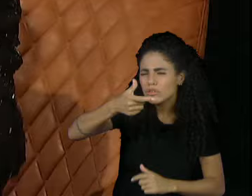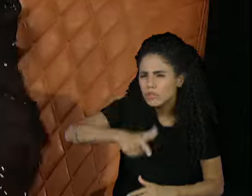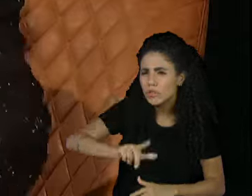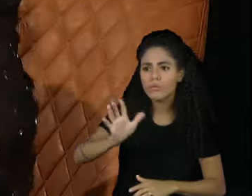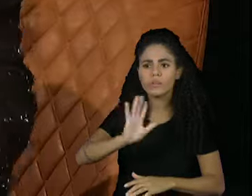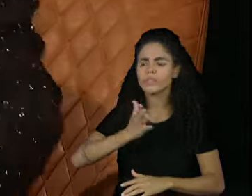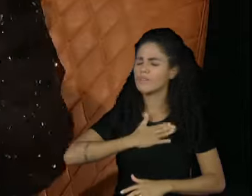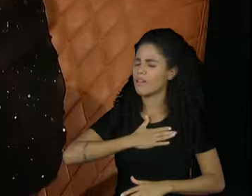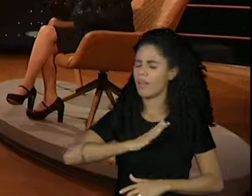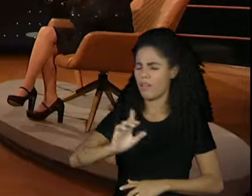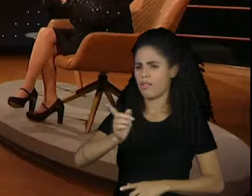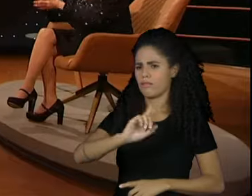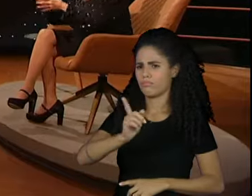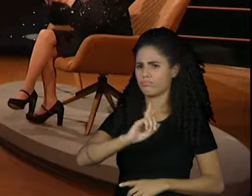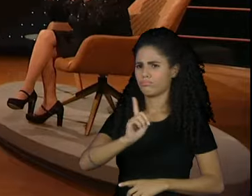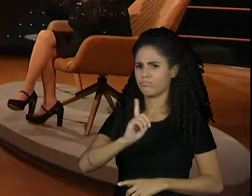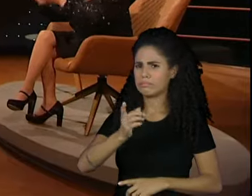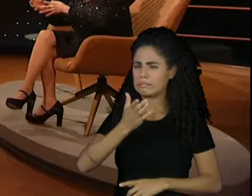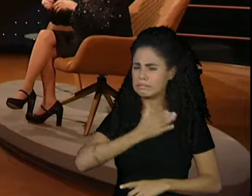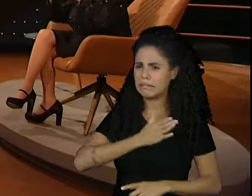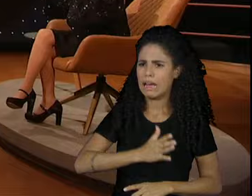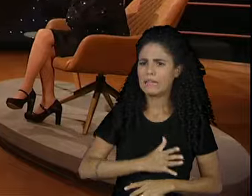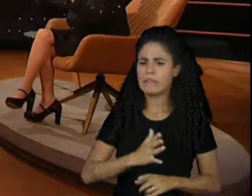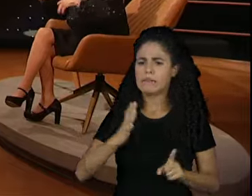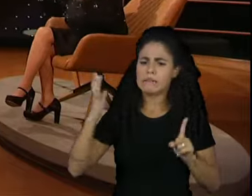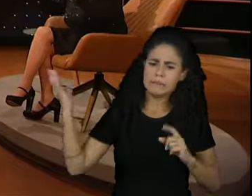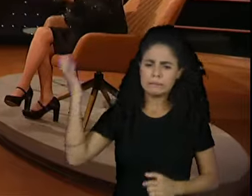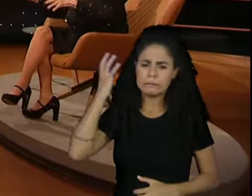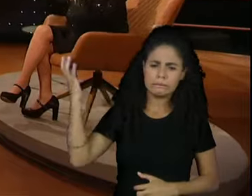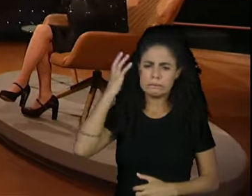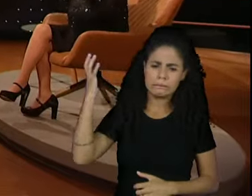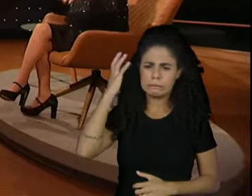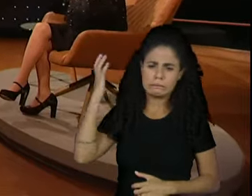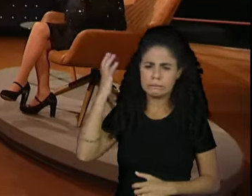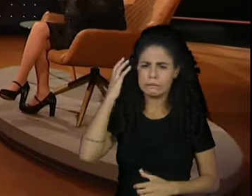entrar, né, naquela pressão de gravar qualquer